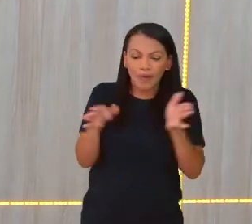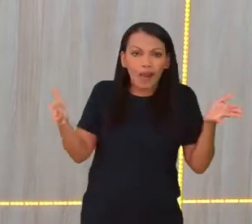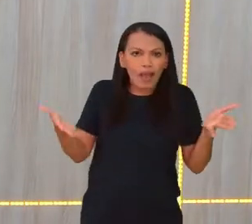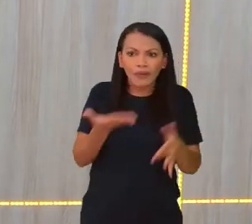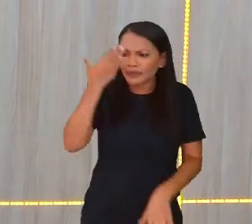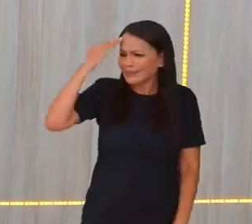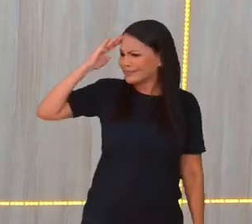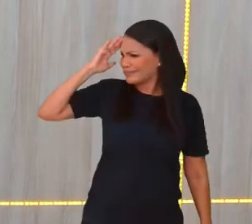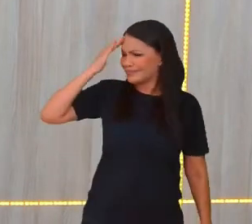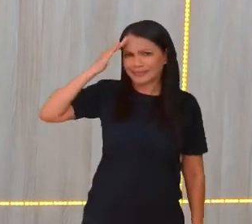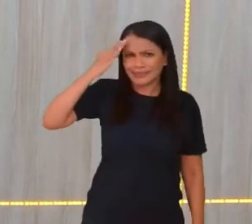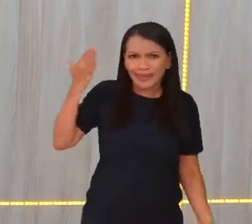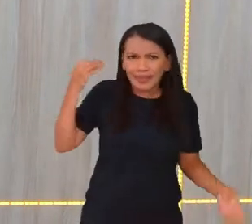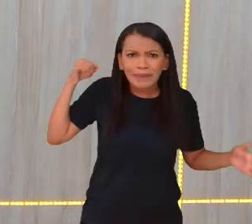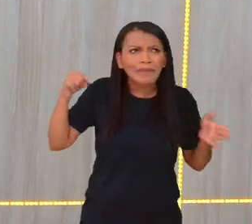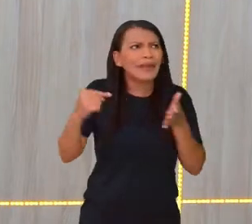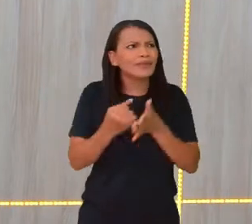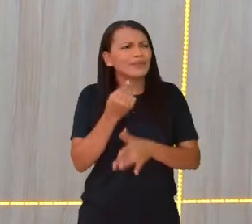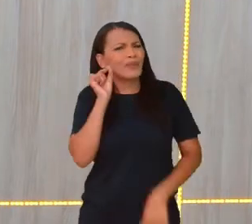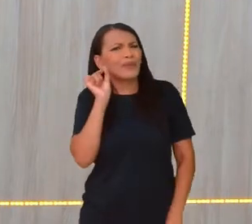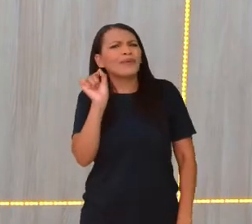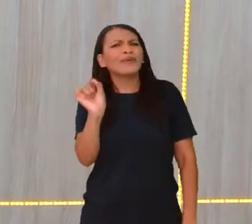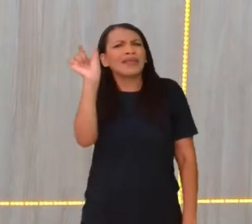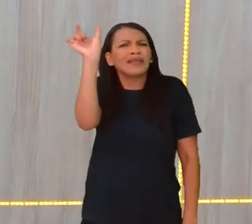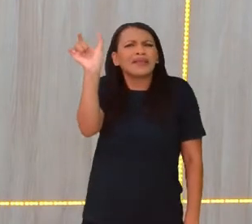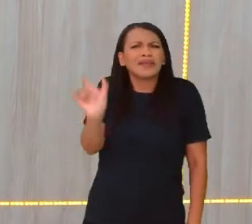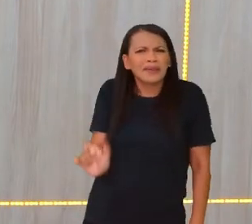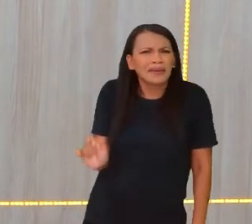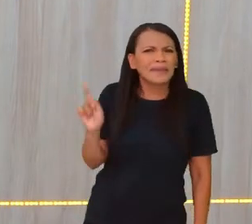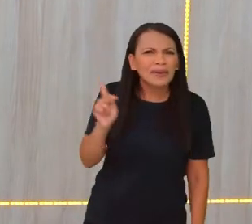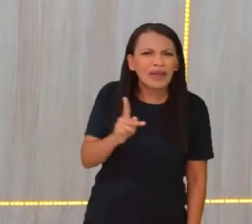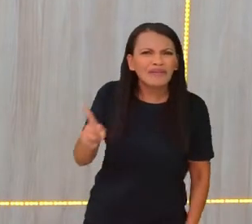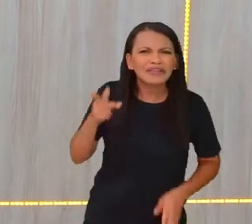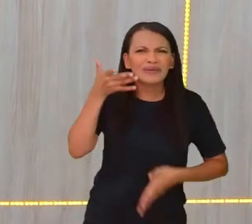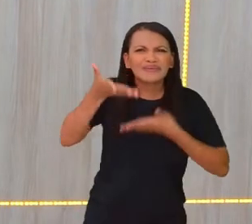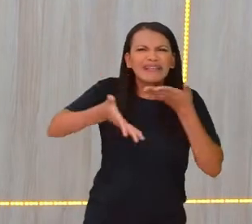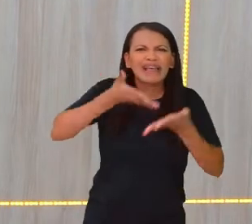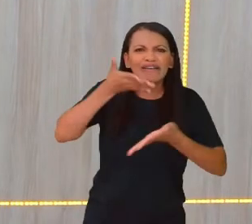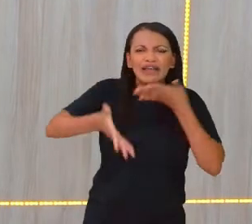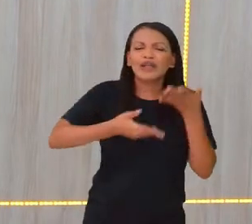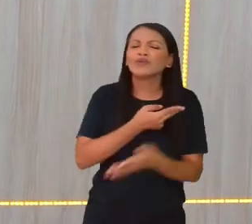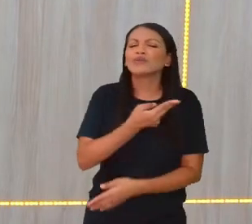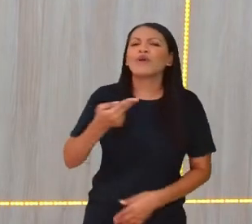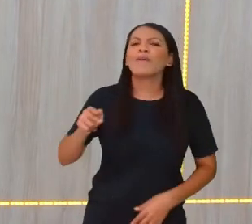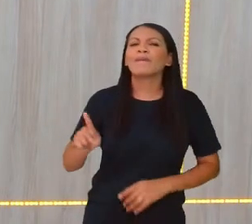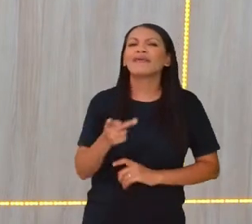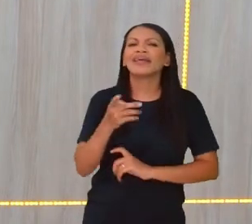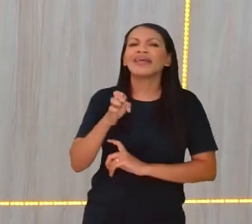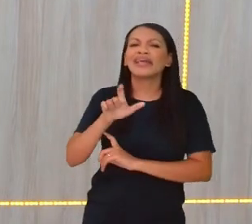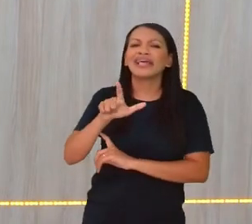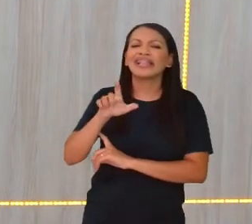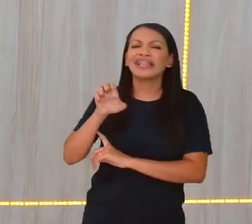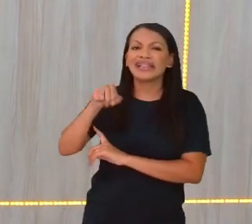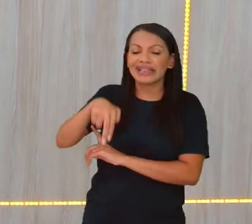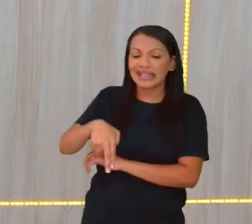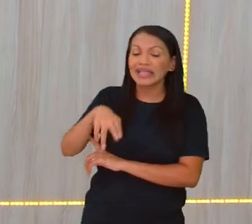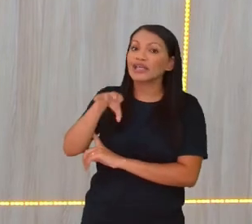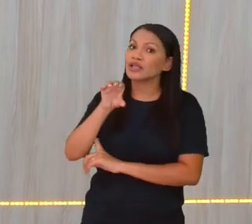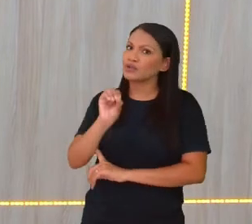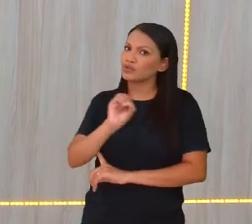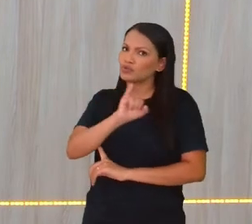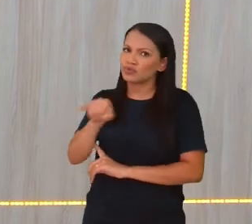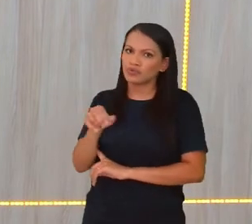está entendendo nada, se perguntando aí quem é esta pessoa que está falando, eu me chamo Heleno Júnior e sou professor aqui na